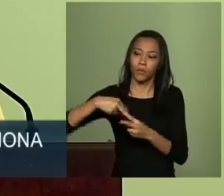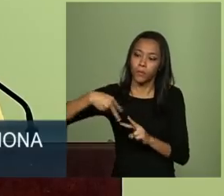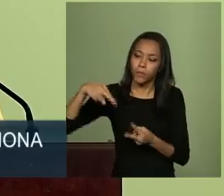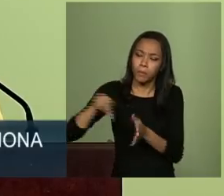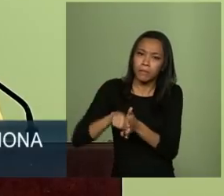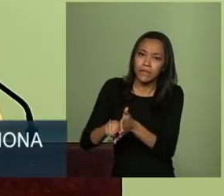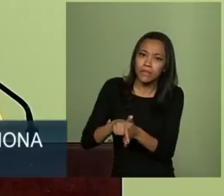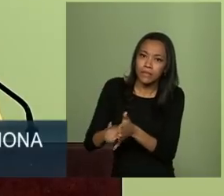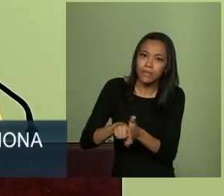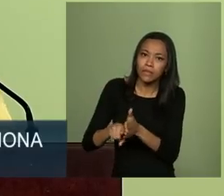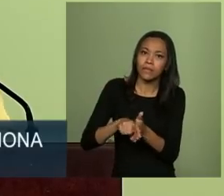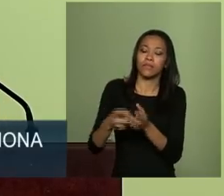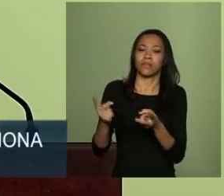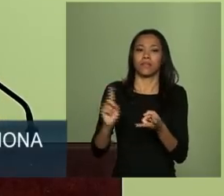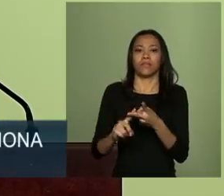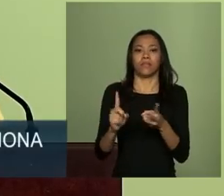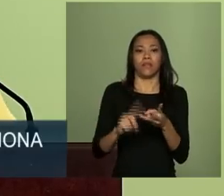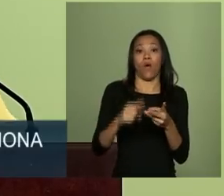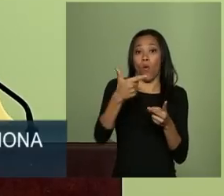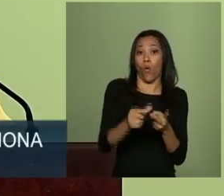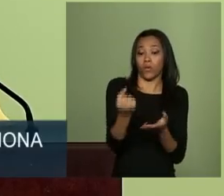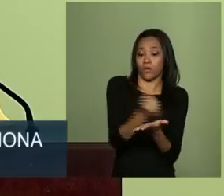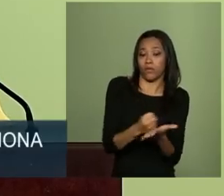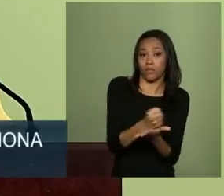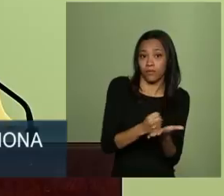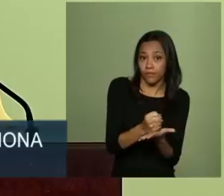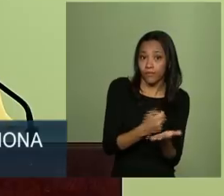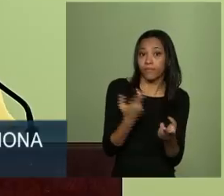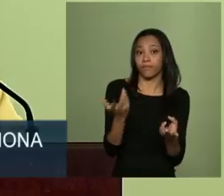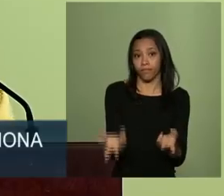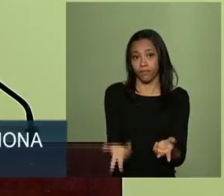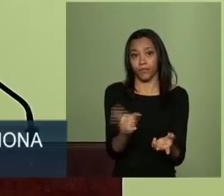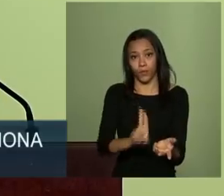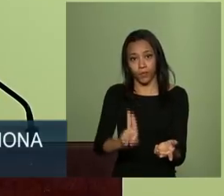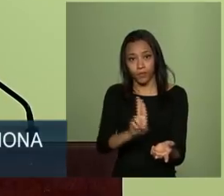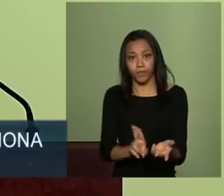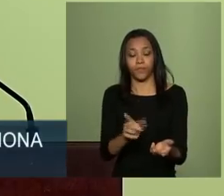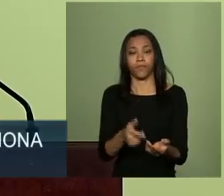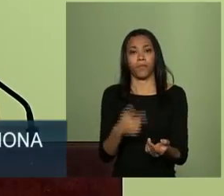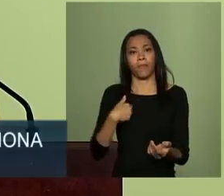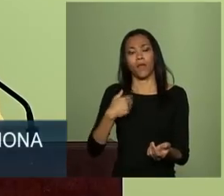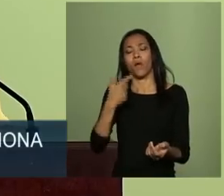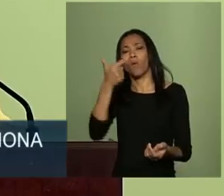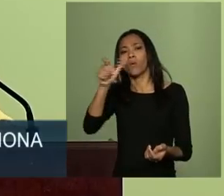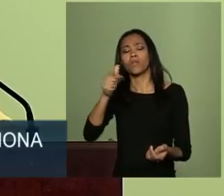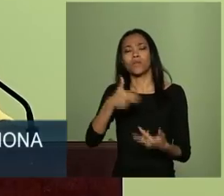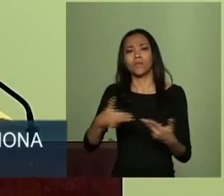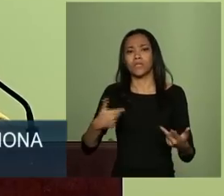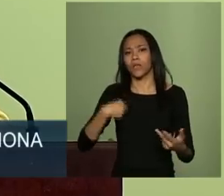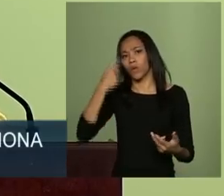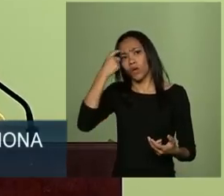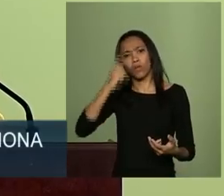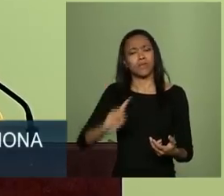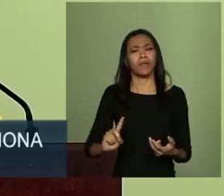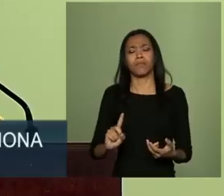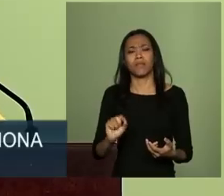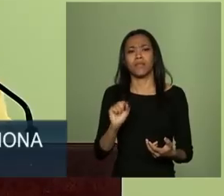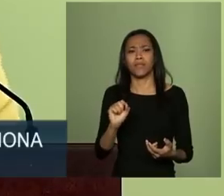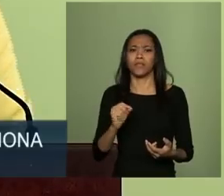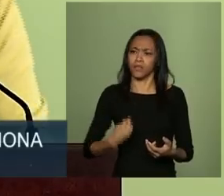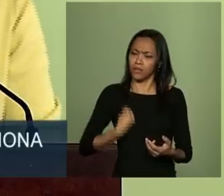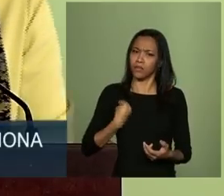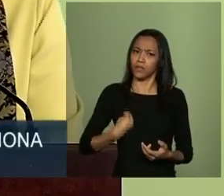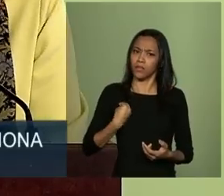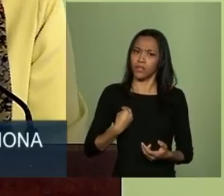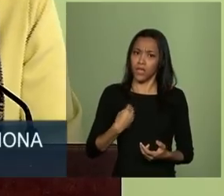a nutracêutica, que foi um nome que eu aprendi agora, porque eu não sabia que, esse eu não sabia que existia